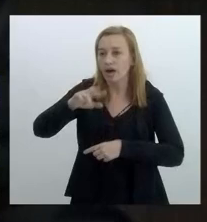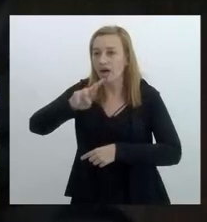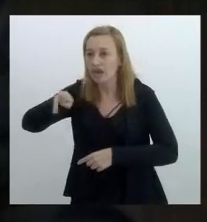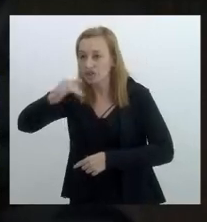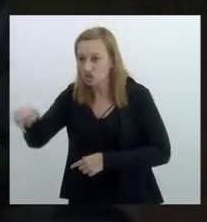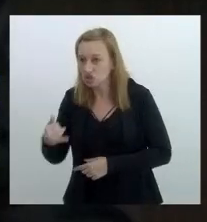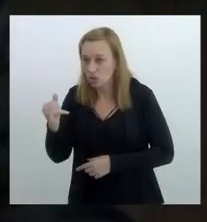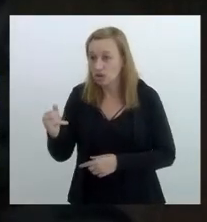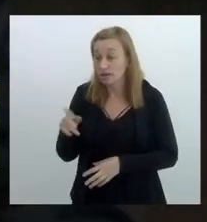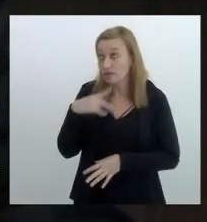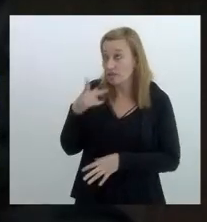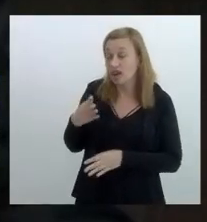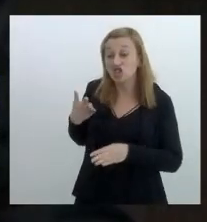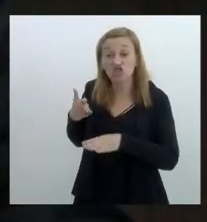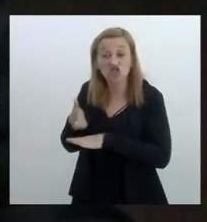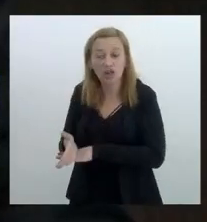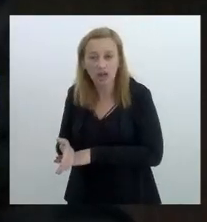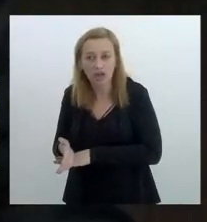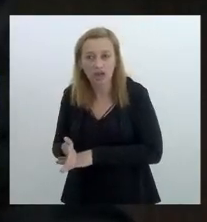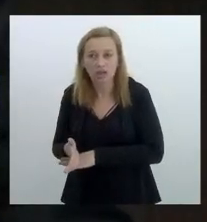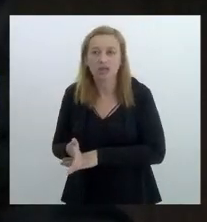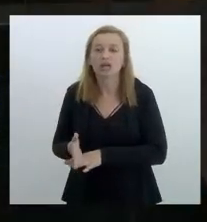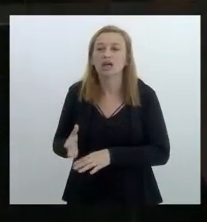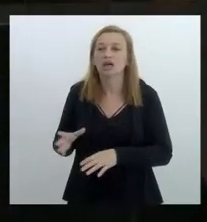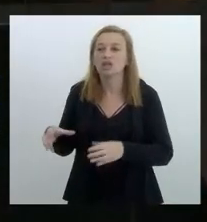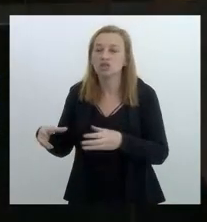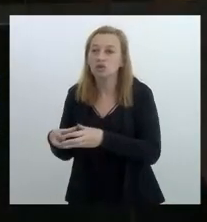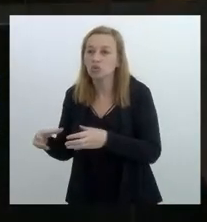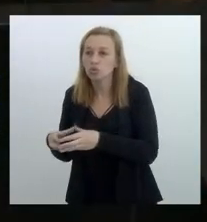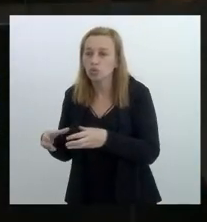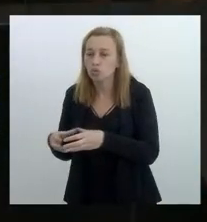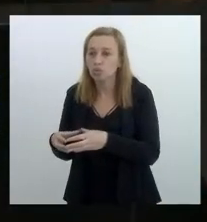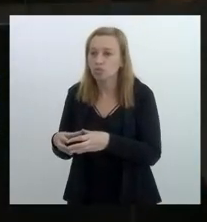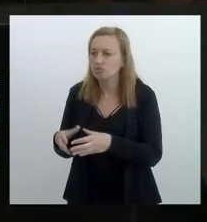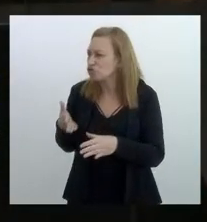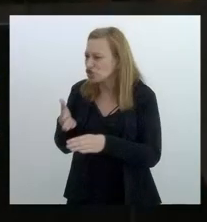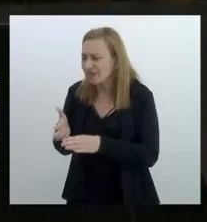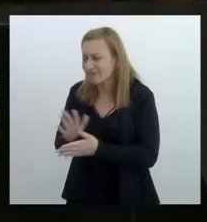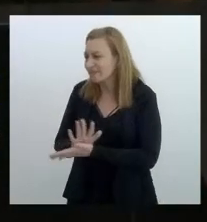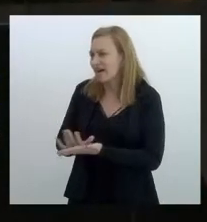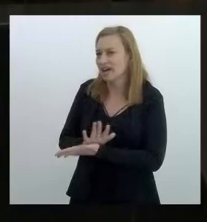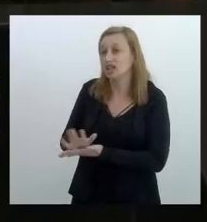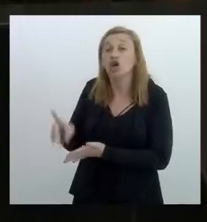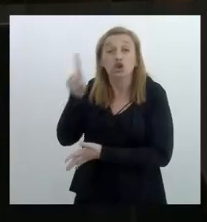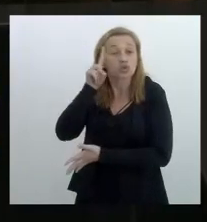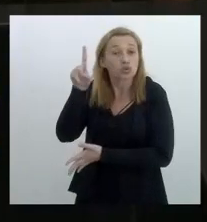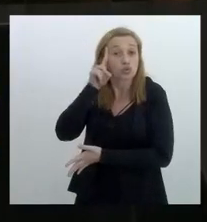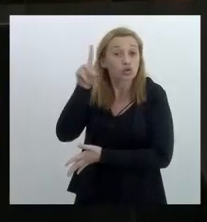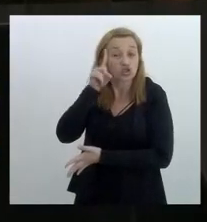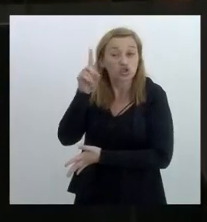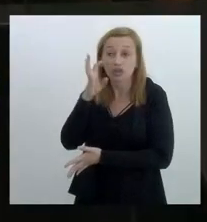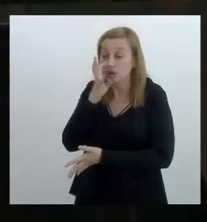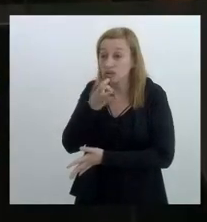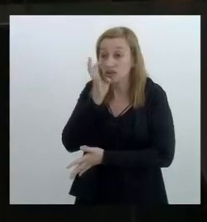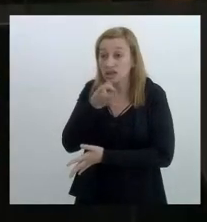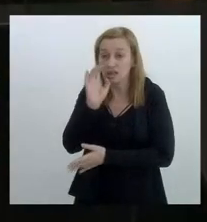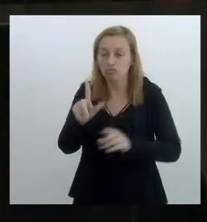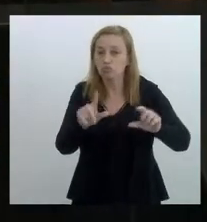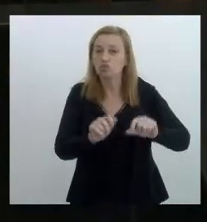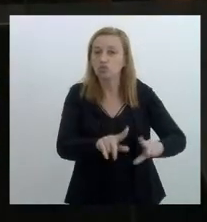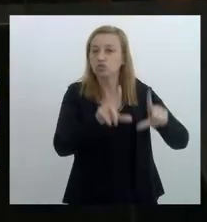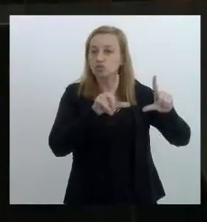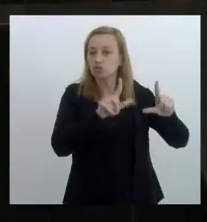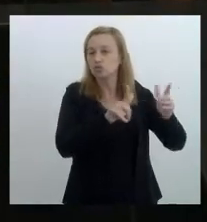que se diz que chegaria a essa população, está chegando. Todos os dias são denúncias nos jornais